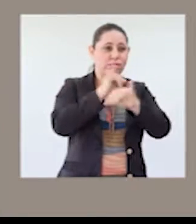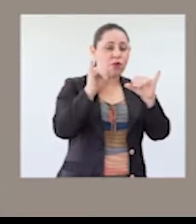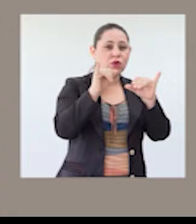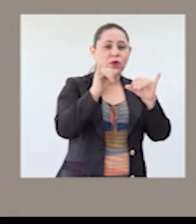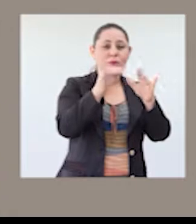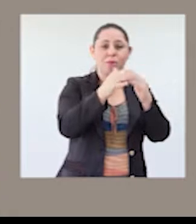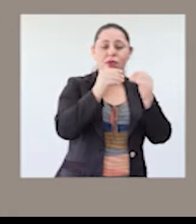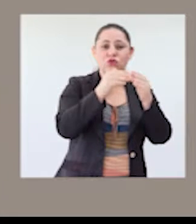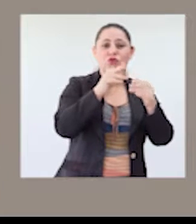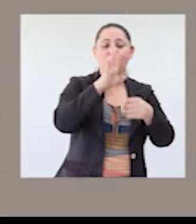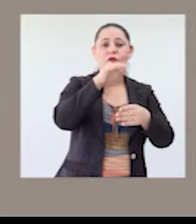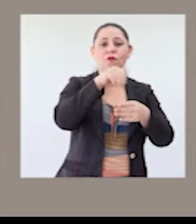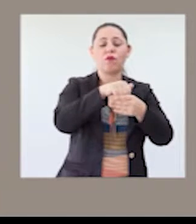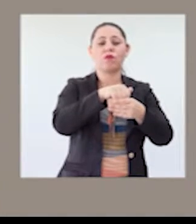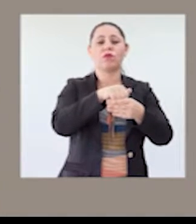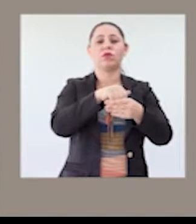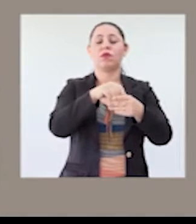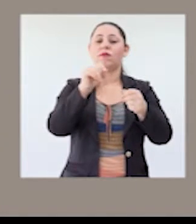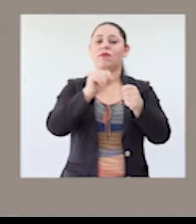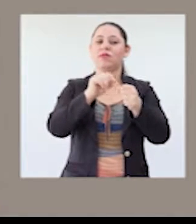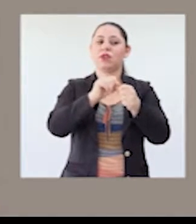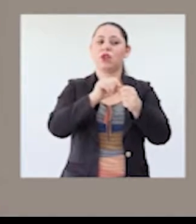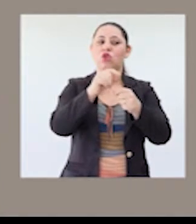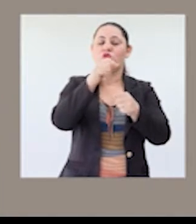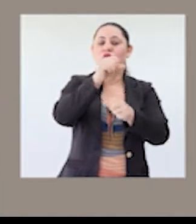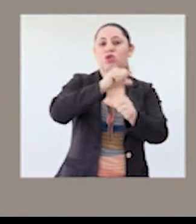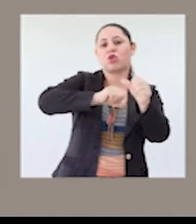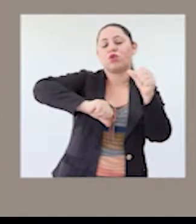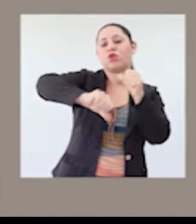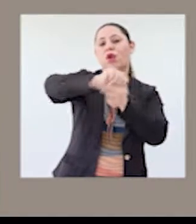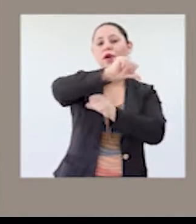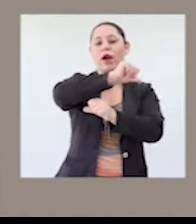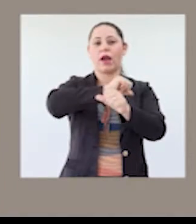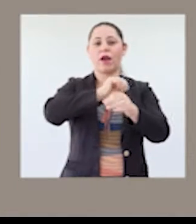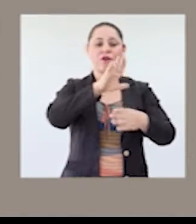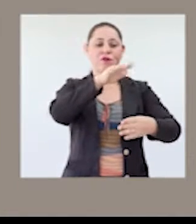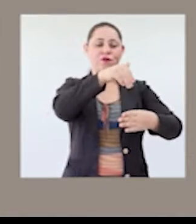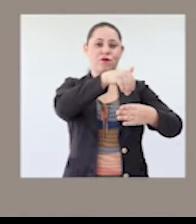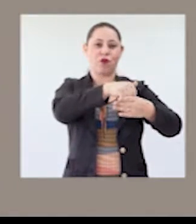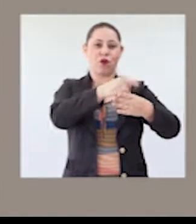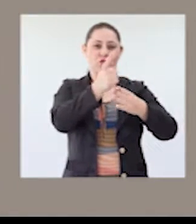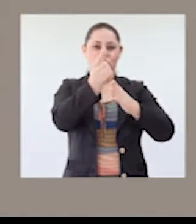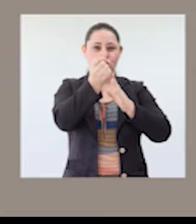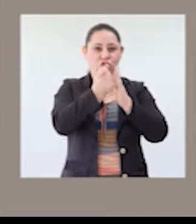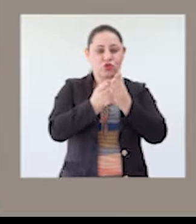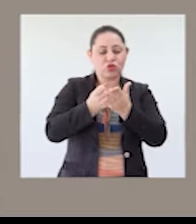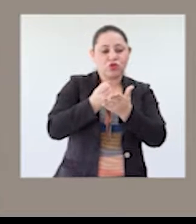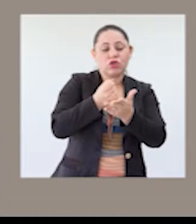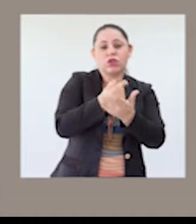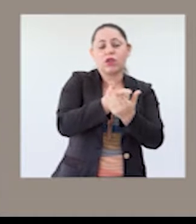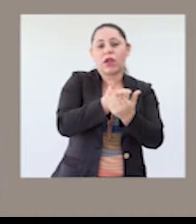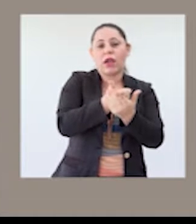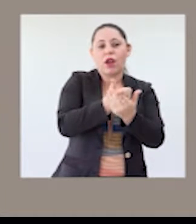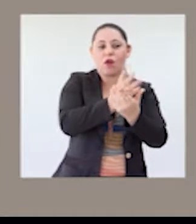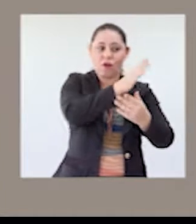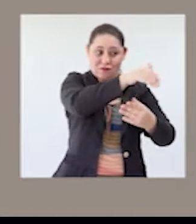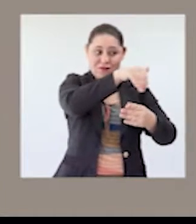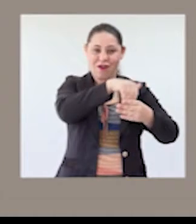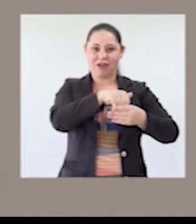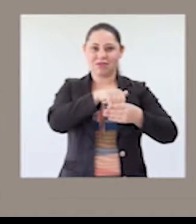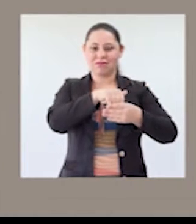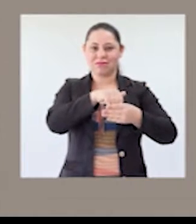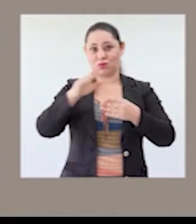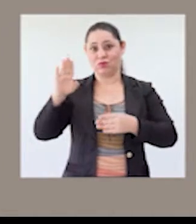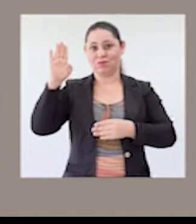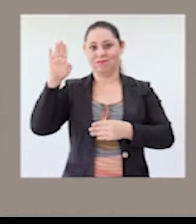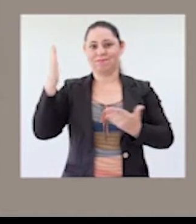processo que venha fazer uma oferta indevida, por exemplo, de dinheiro a um eleitor ou de alguma outra benesse,